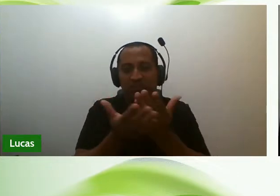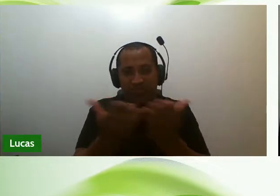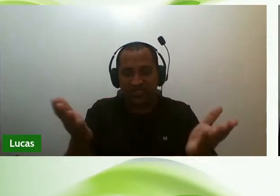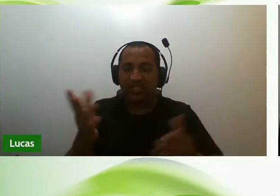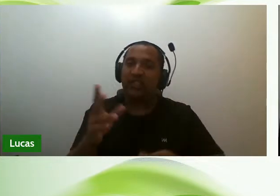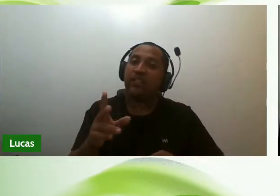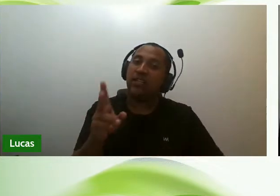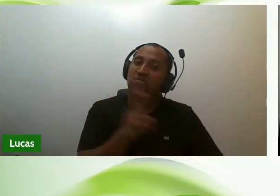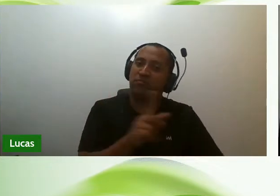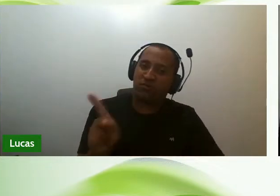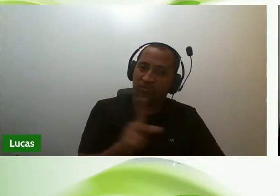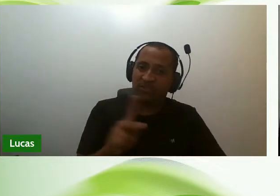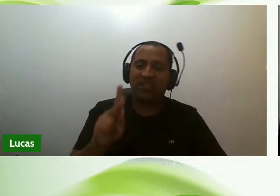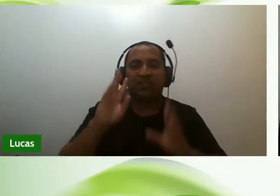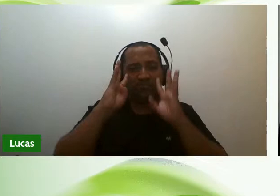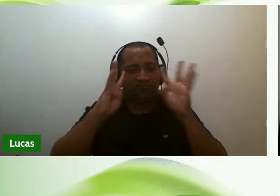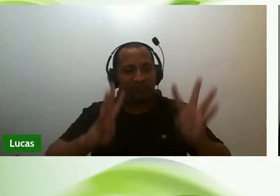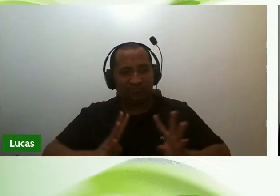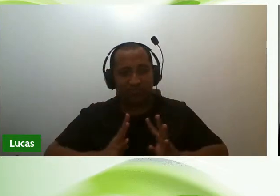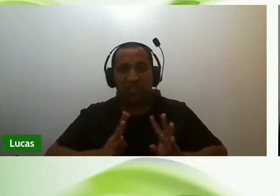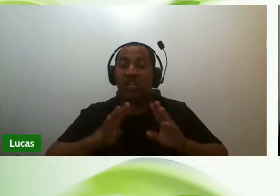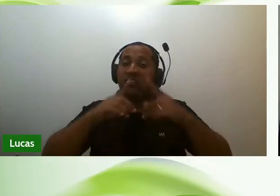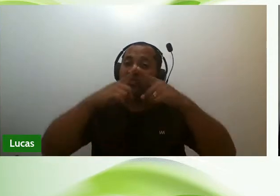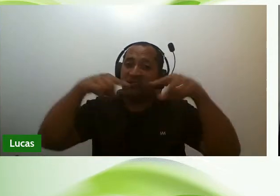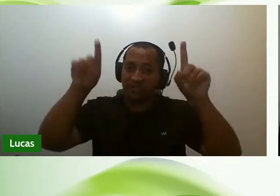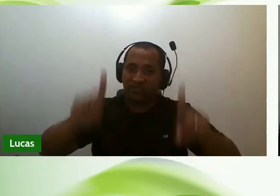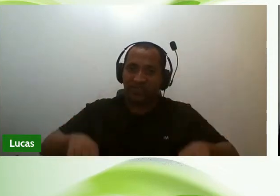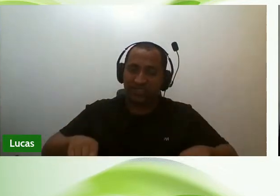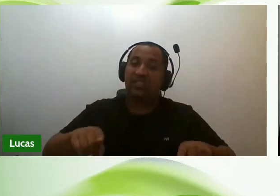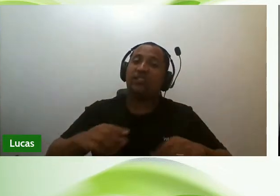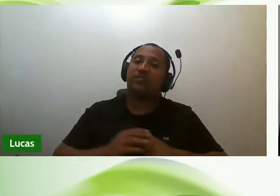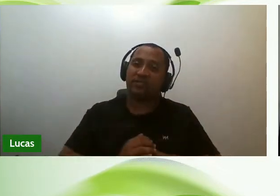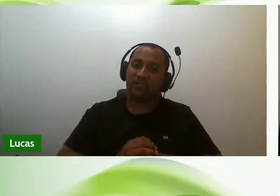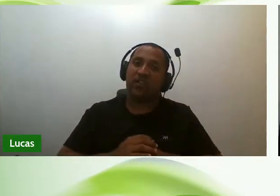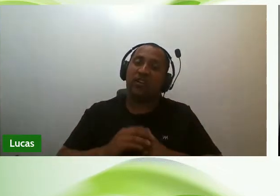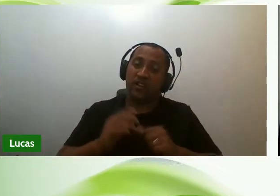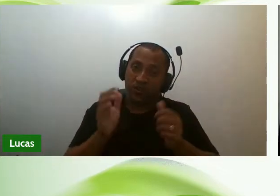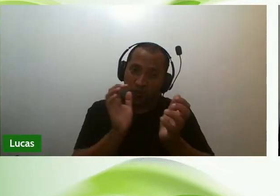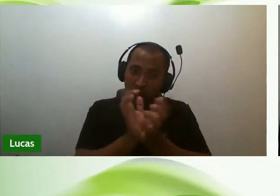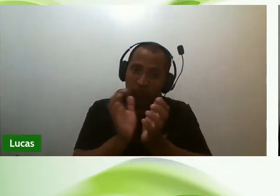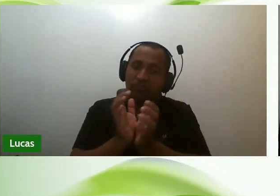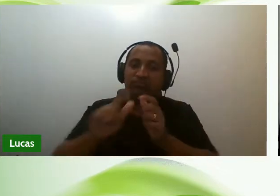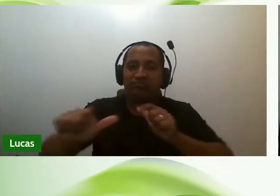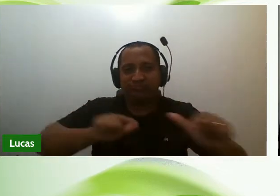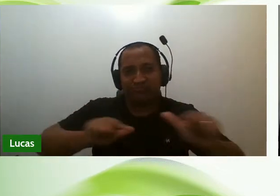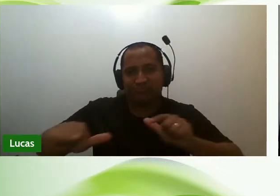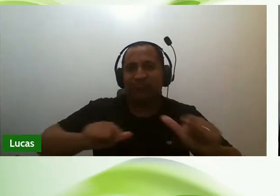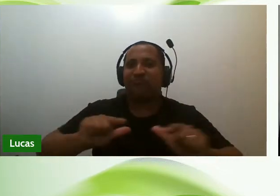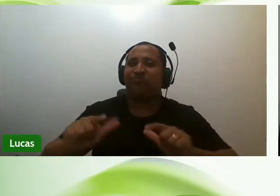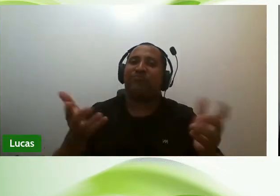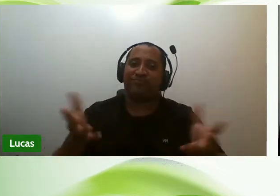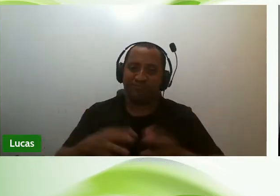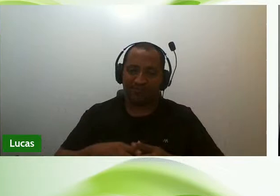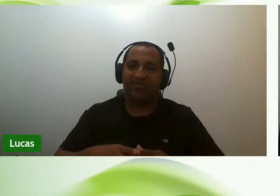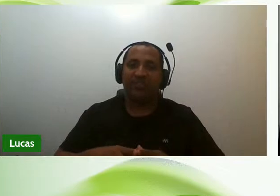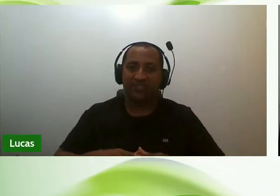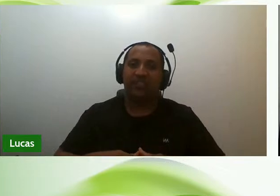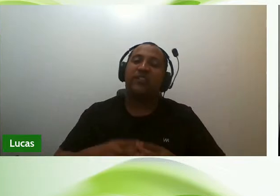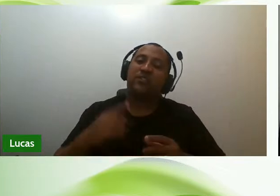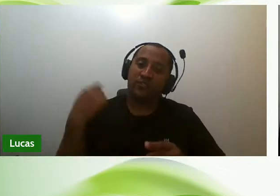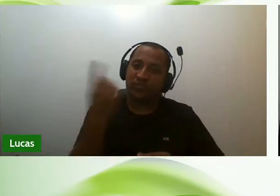docentes que estão nos assistindo, os servidores técnicos administrativos, colaboradores também, os